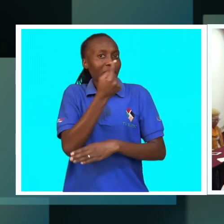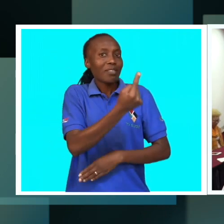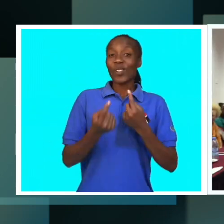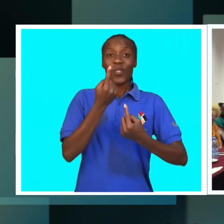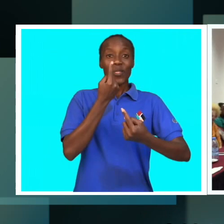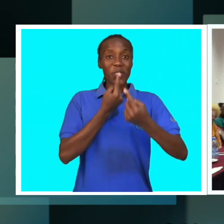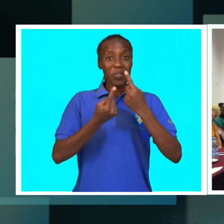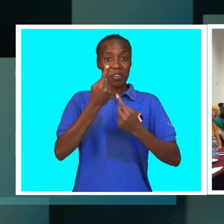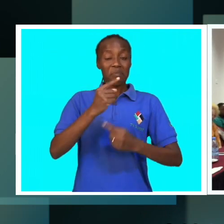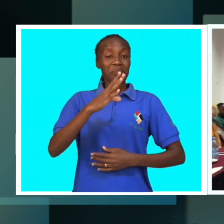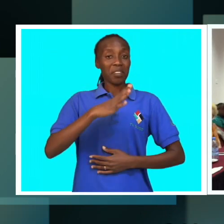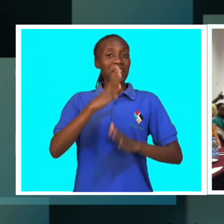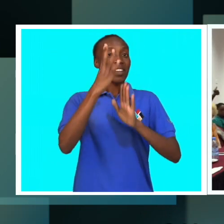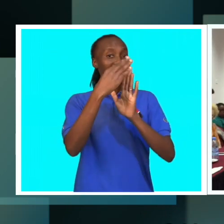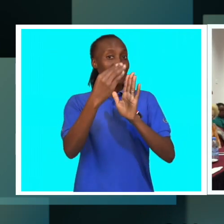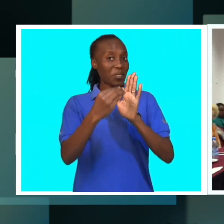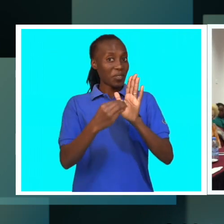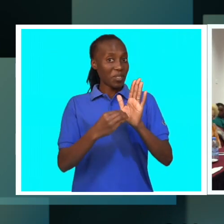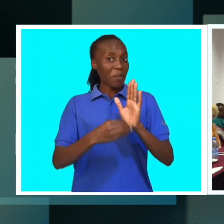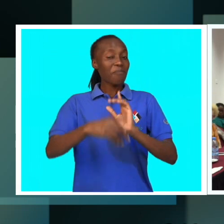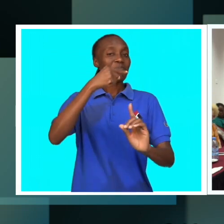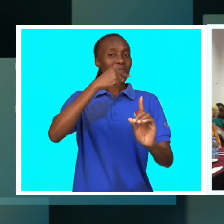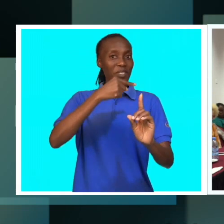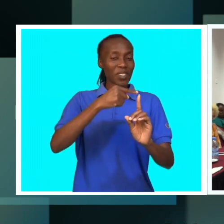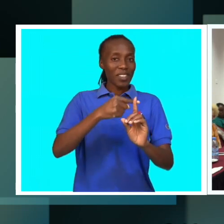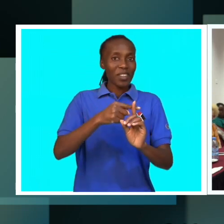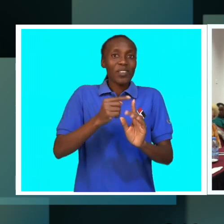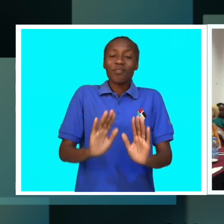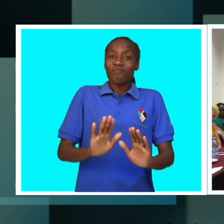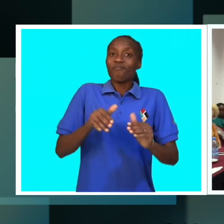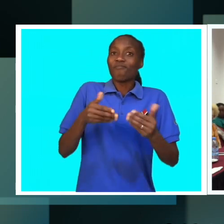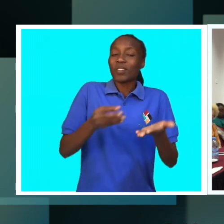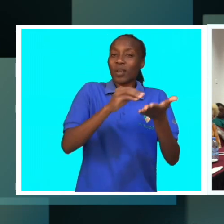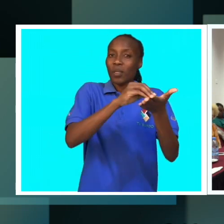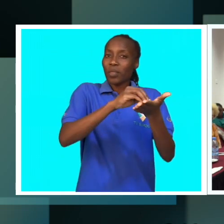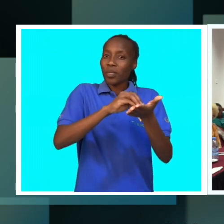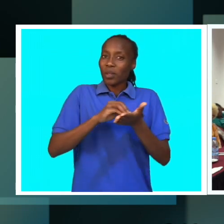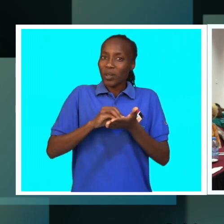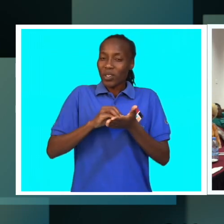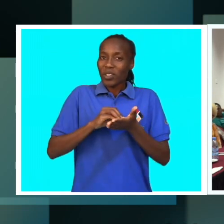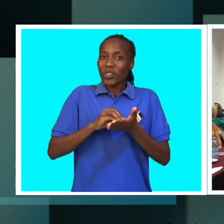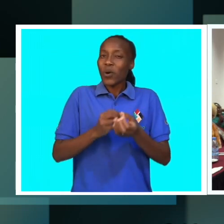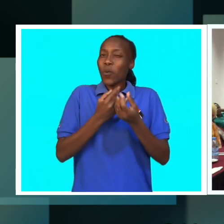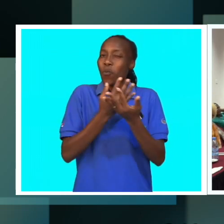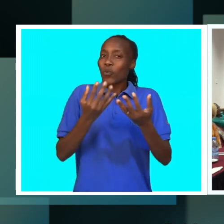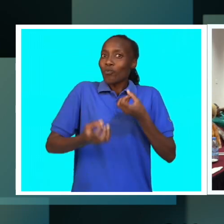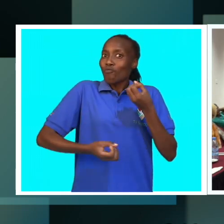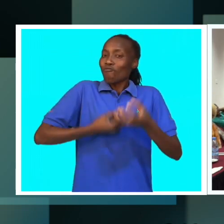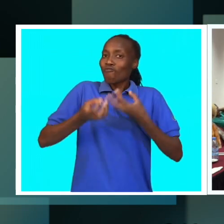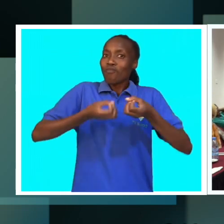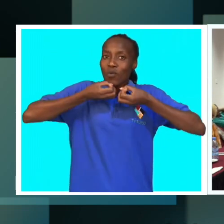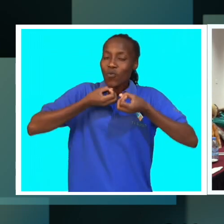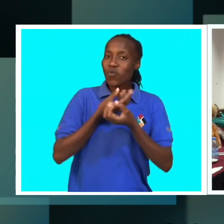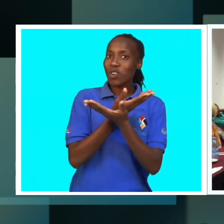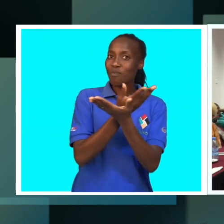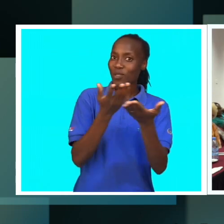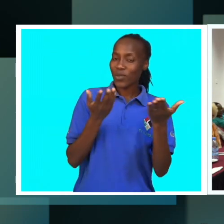um. O debate foi muito produtivo na medida em que trouxe grandes informações